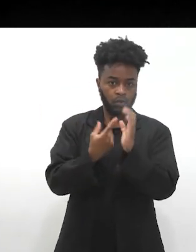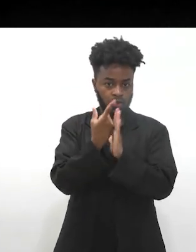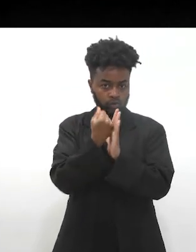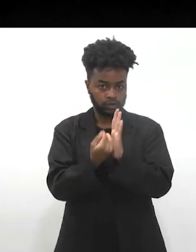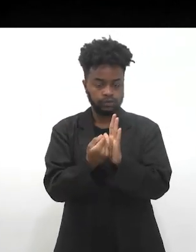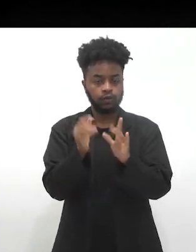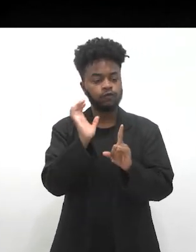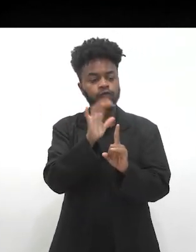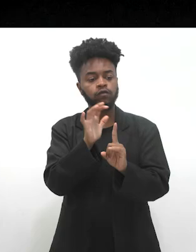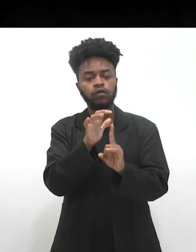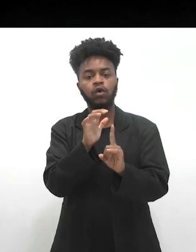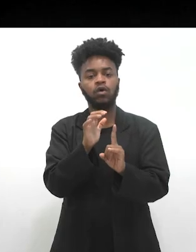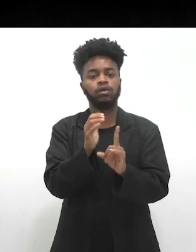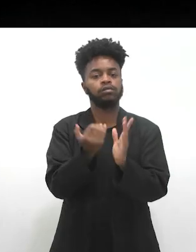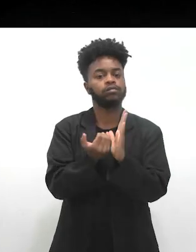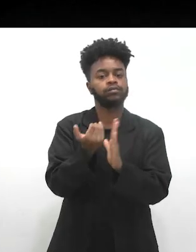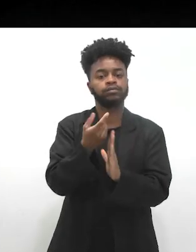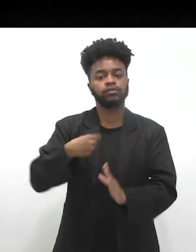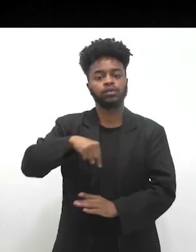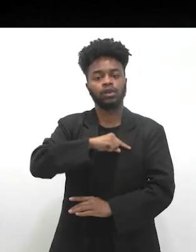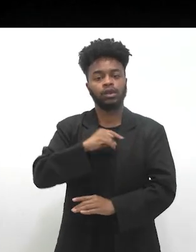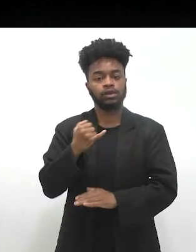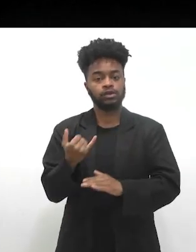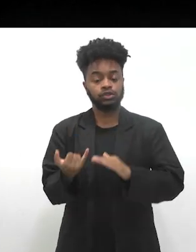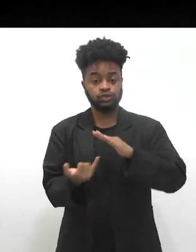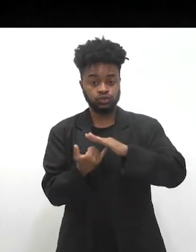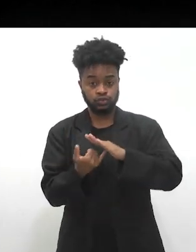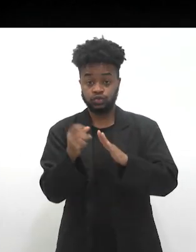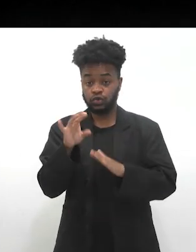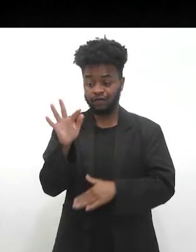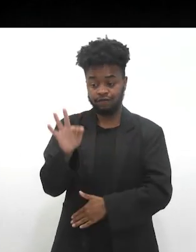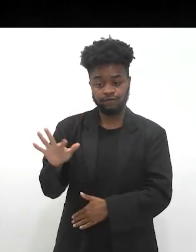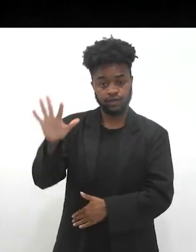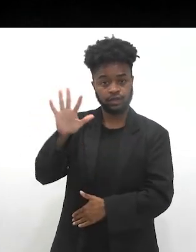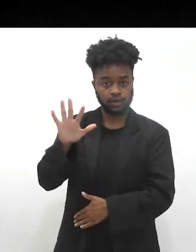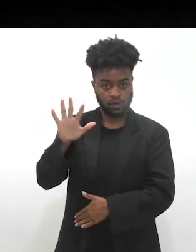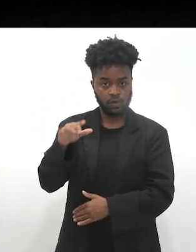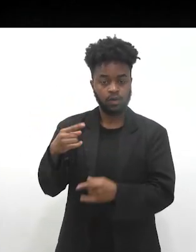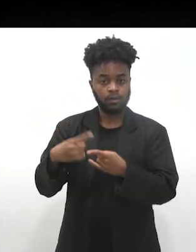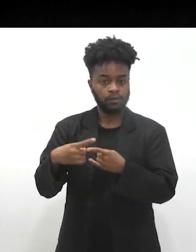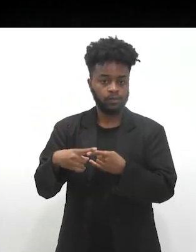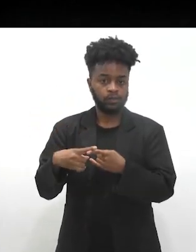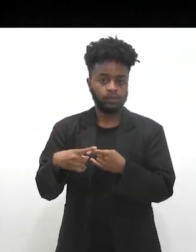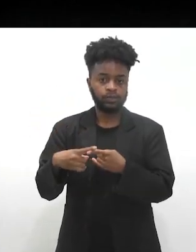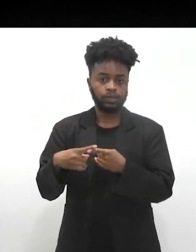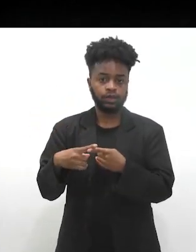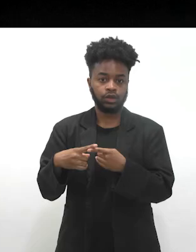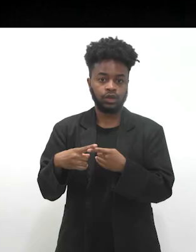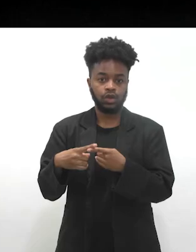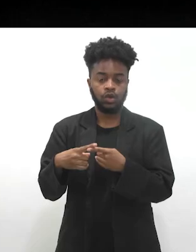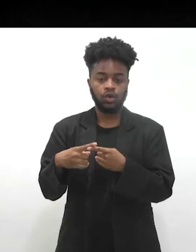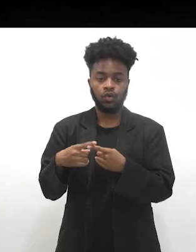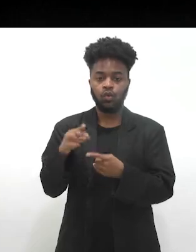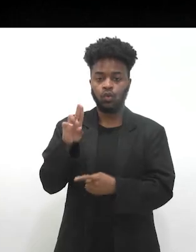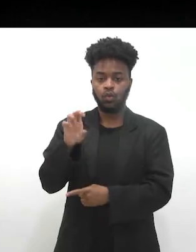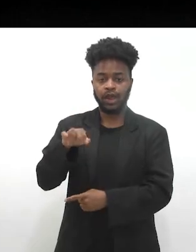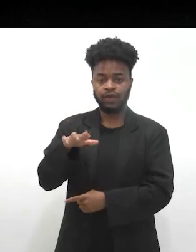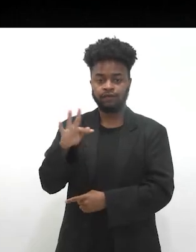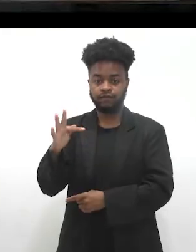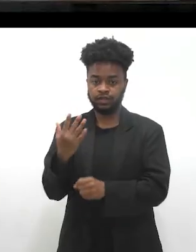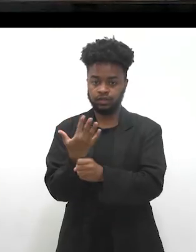orçamento que impactou significativamente as nossas instituições. Aí só as instituições federais. A gente exclui aí a